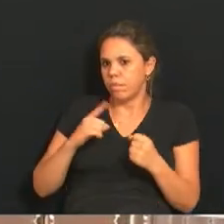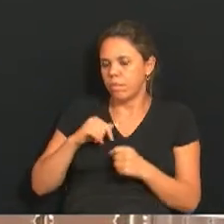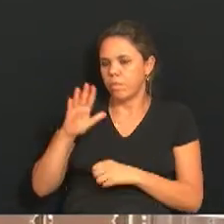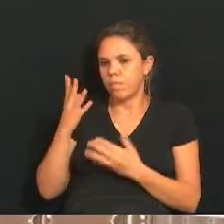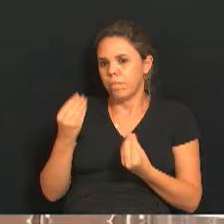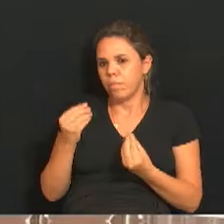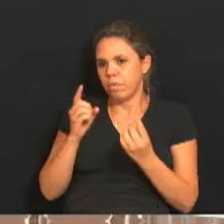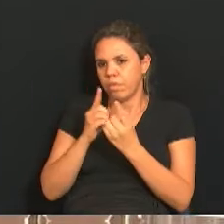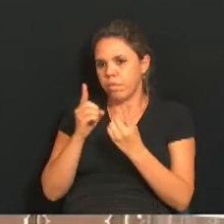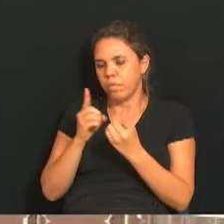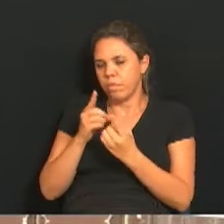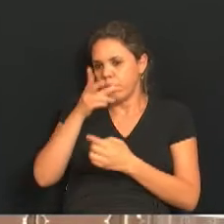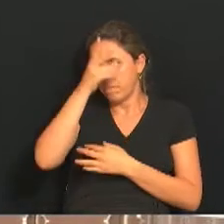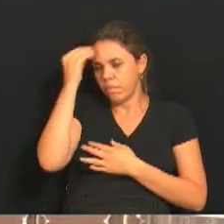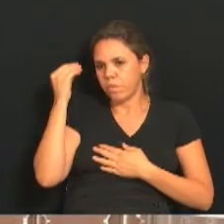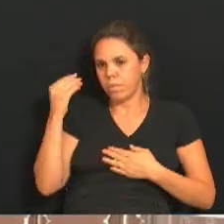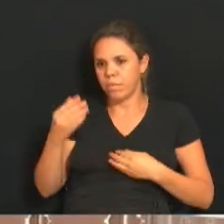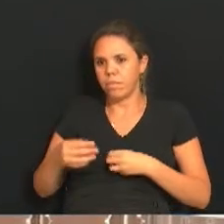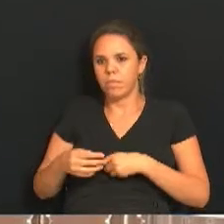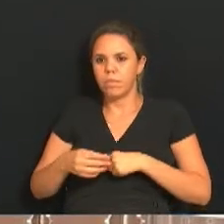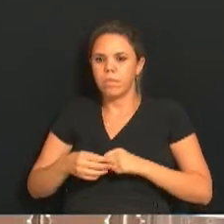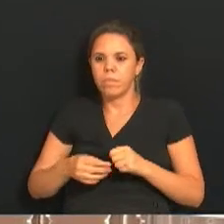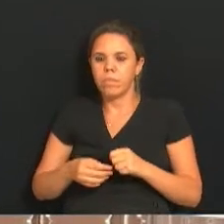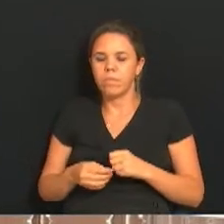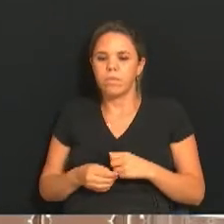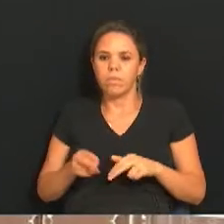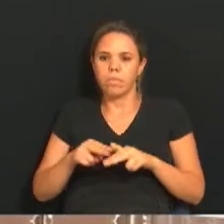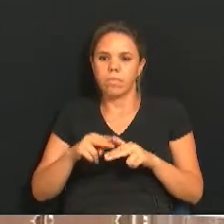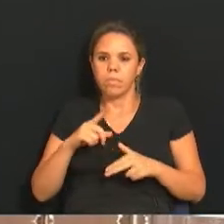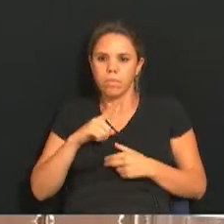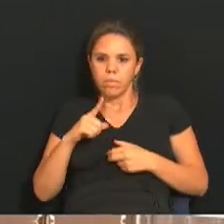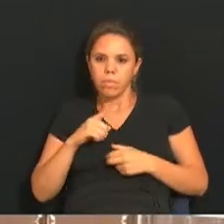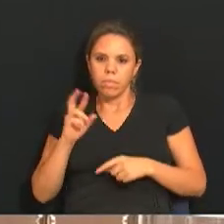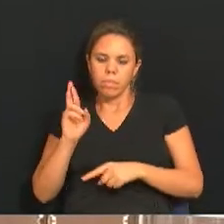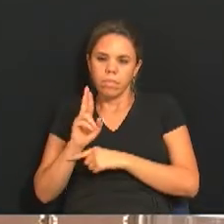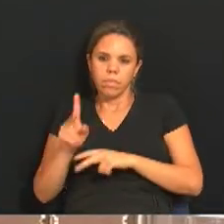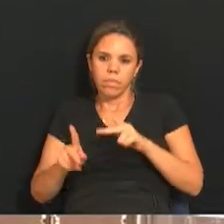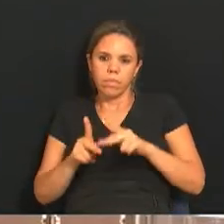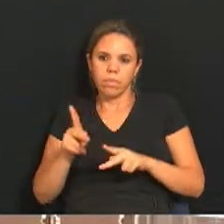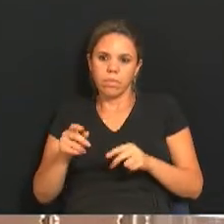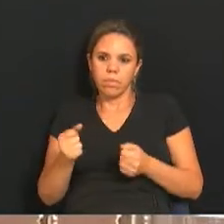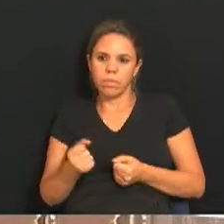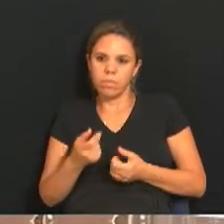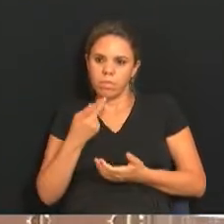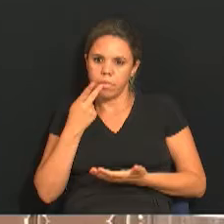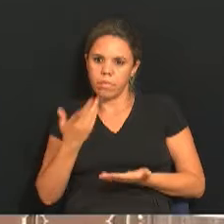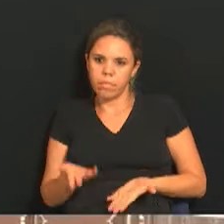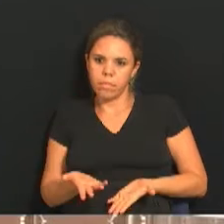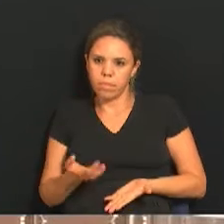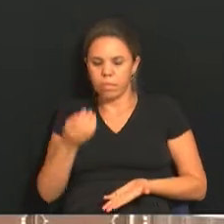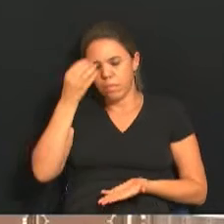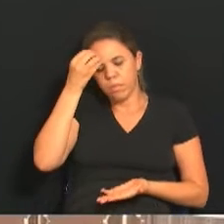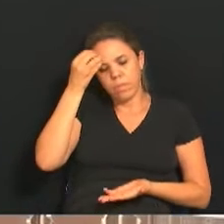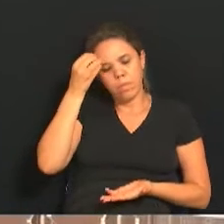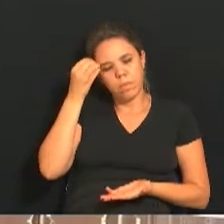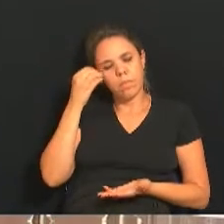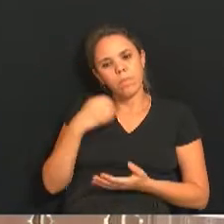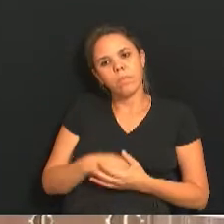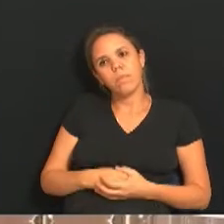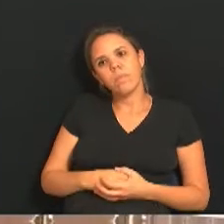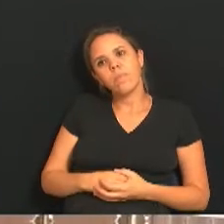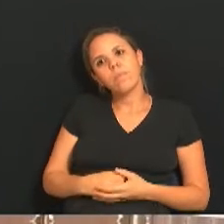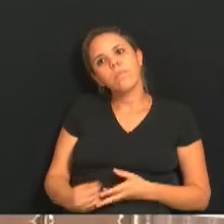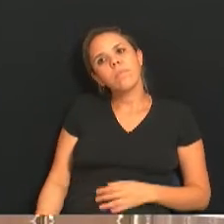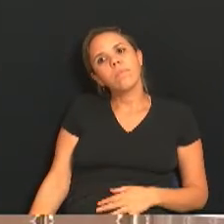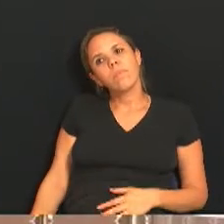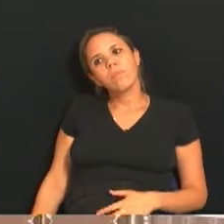serviços da prefeitura. Né, e por isso a gente tem aqui representantes para poderem falar. Senhor Donizete, eu vou pedir para o senhor, como